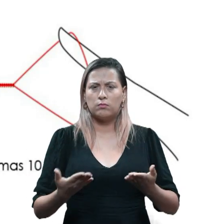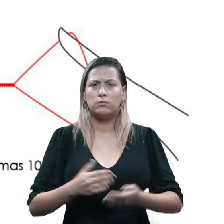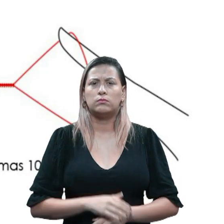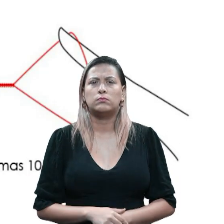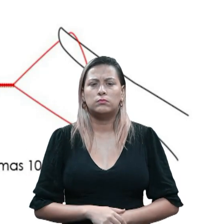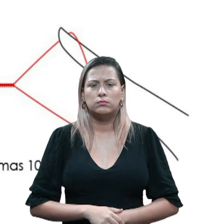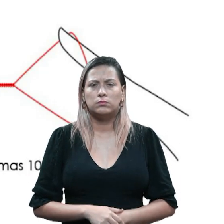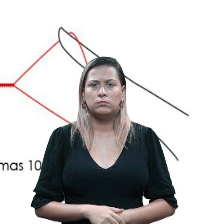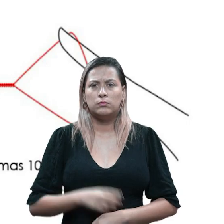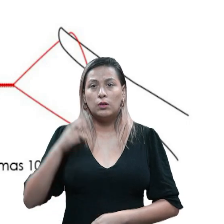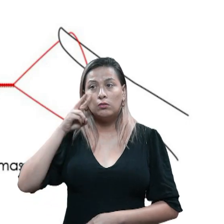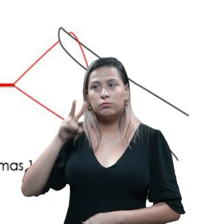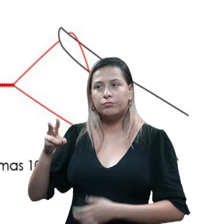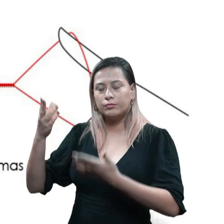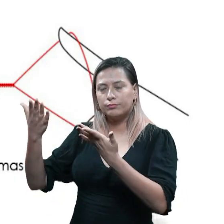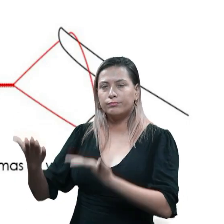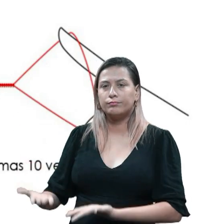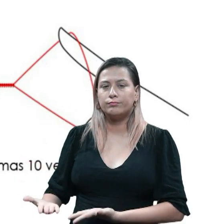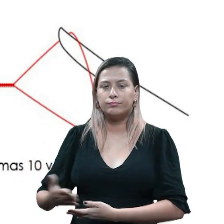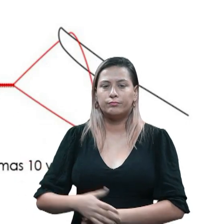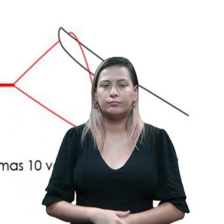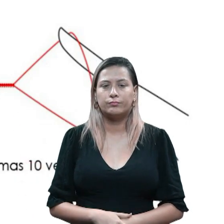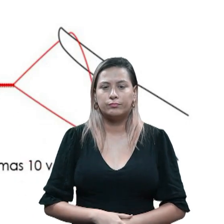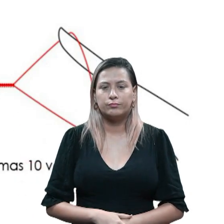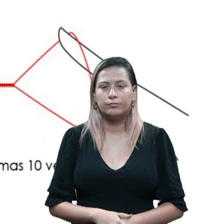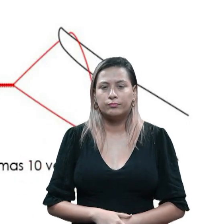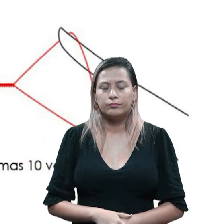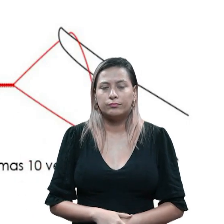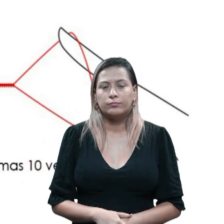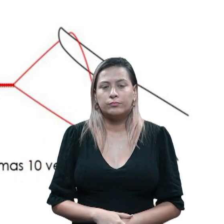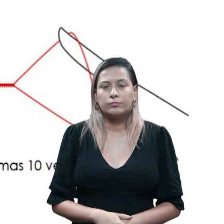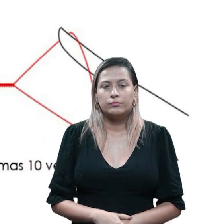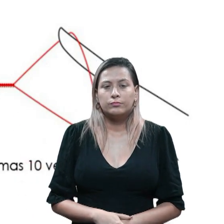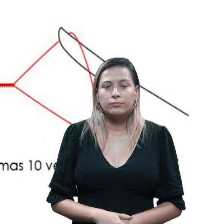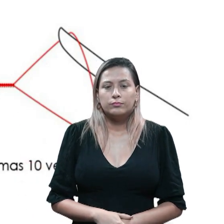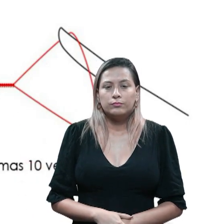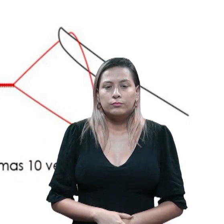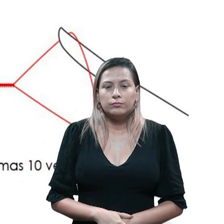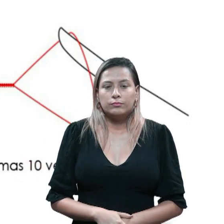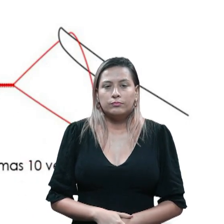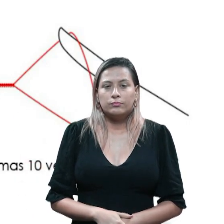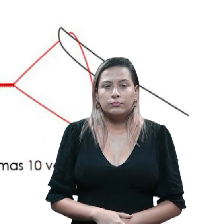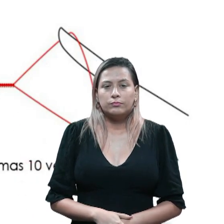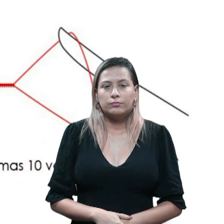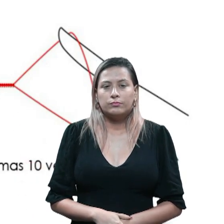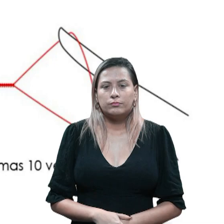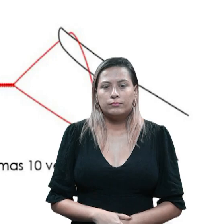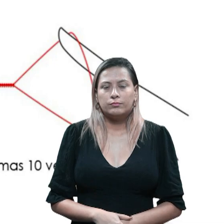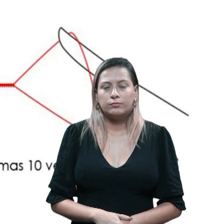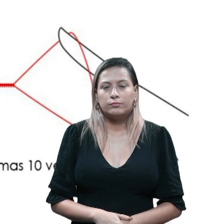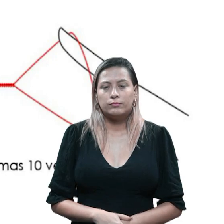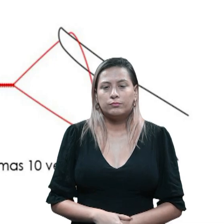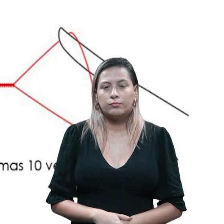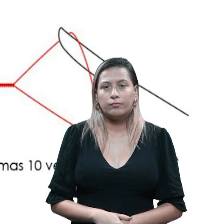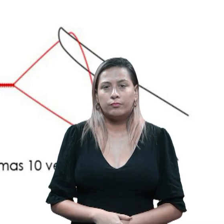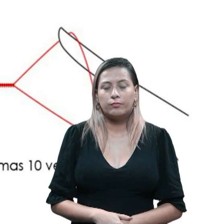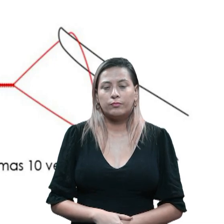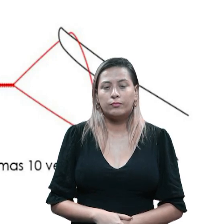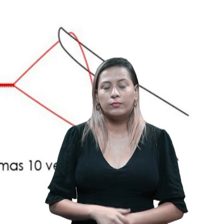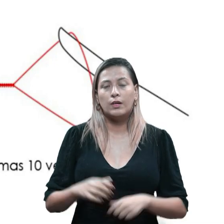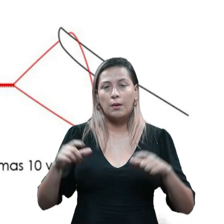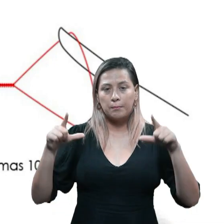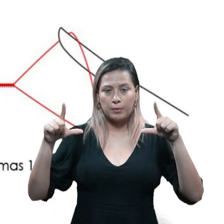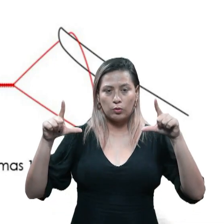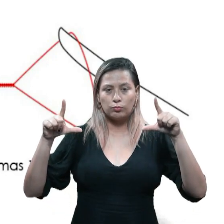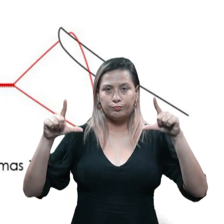no seu centro, cria um cruzamento com 8 voltas. As duas mãos funcionarão como tesouras,